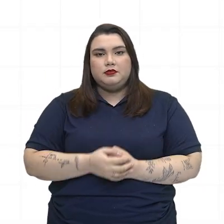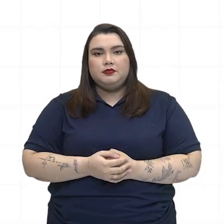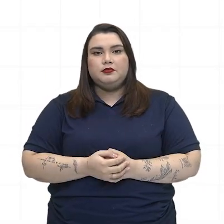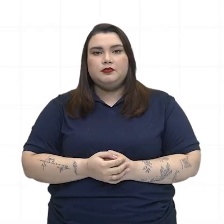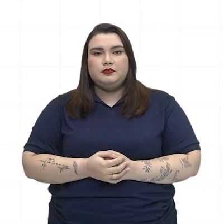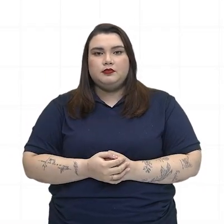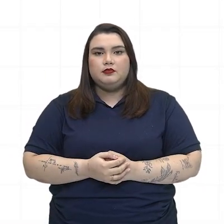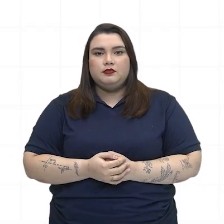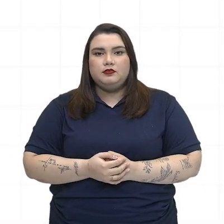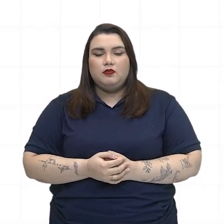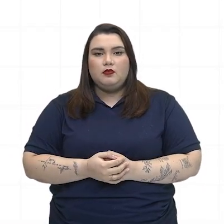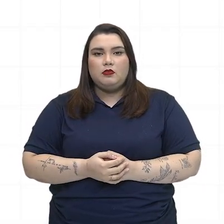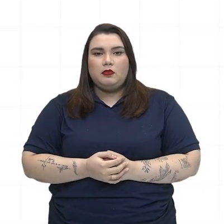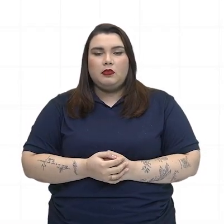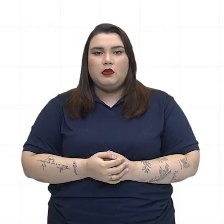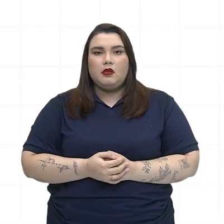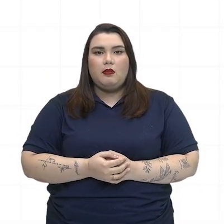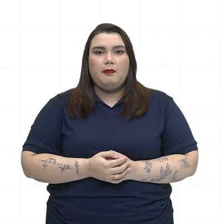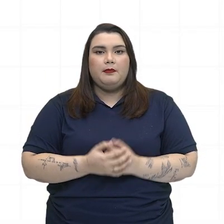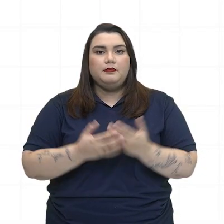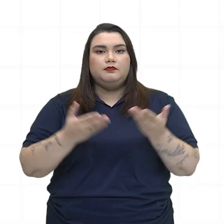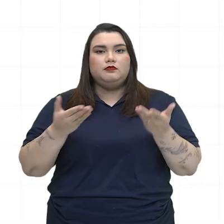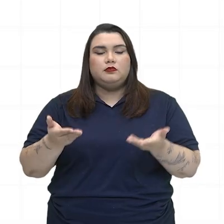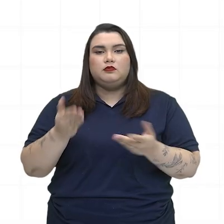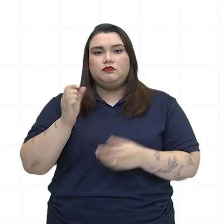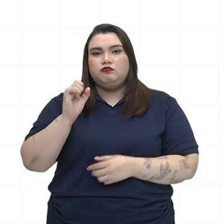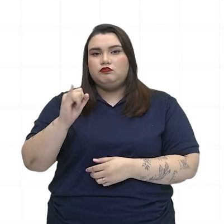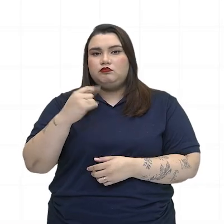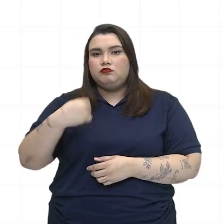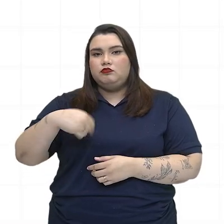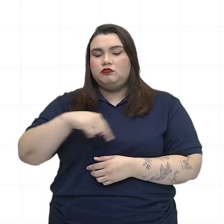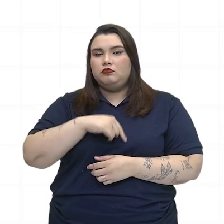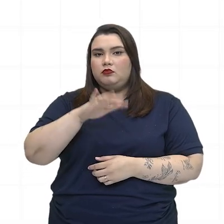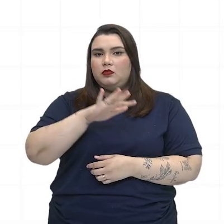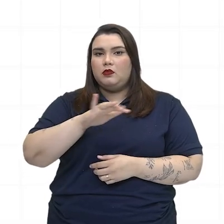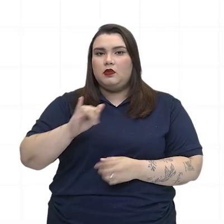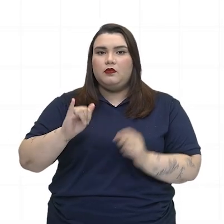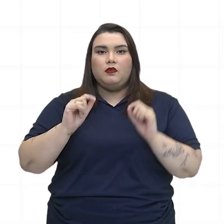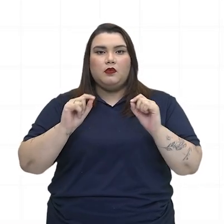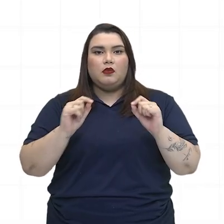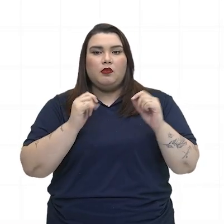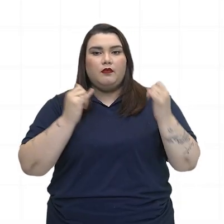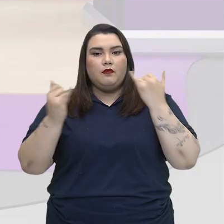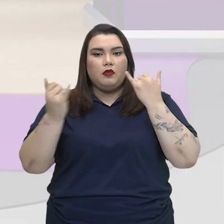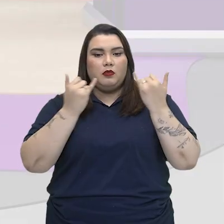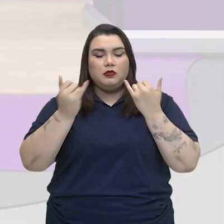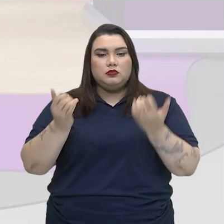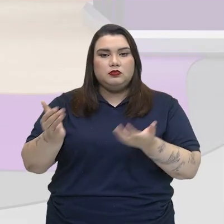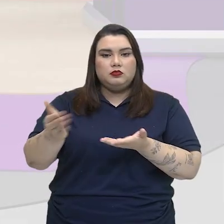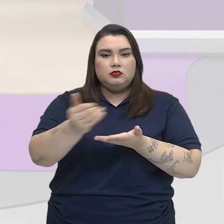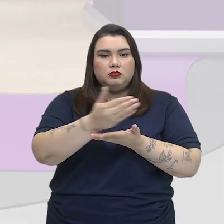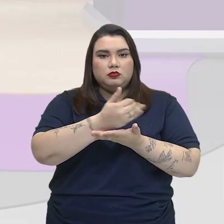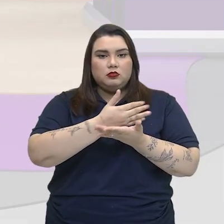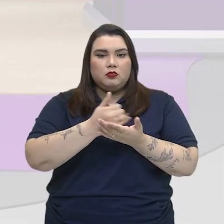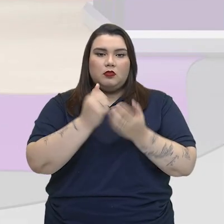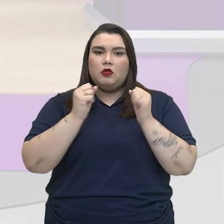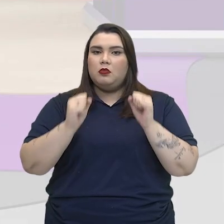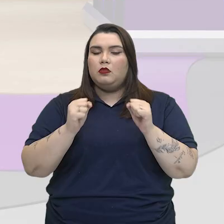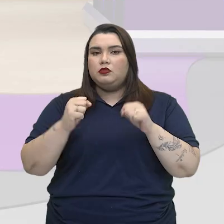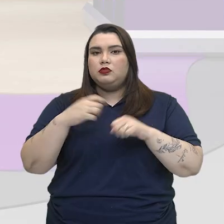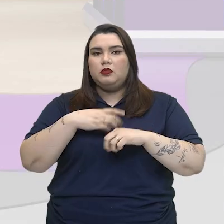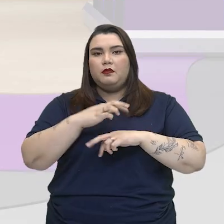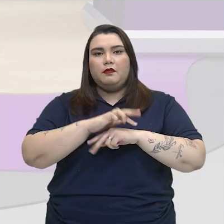caso, uma coleta de dados, certo? Você pode realizá-la de